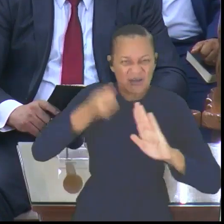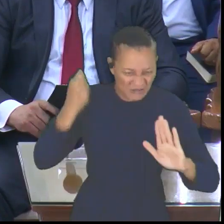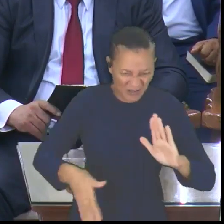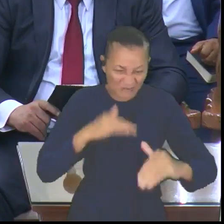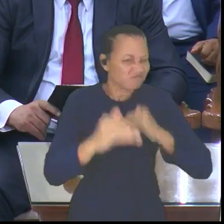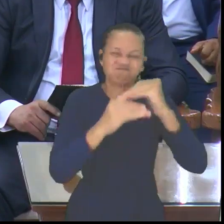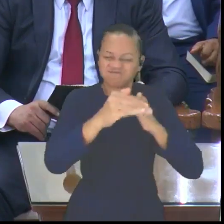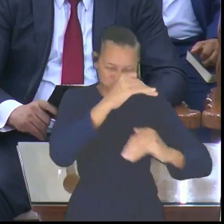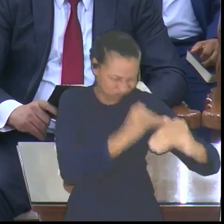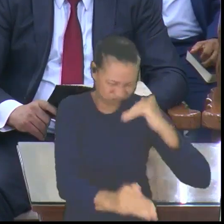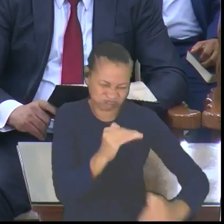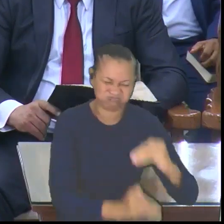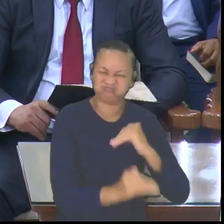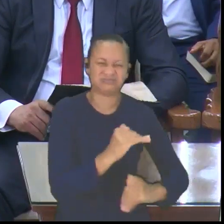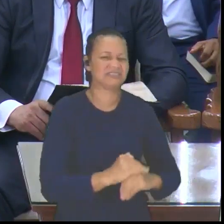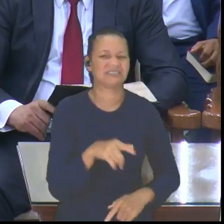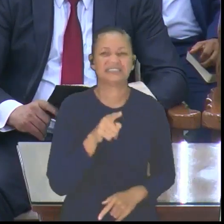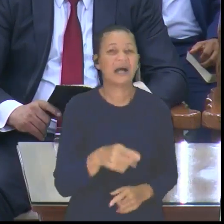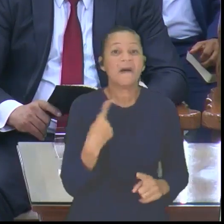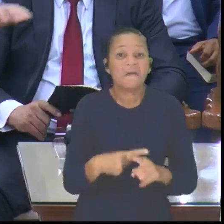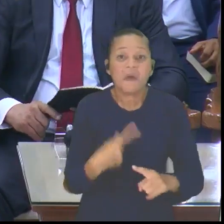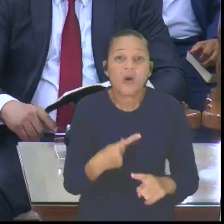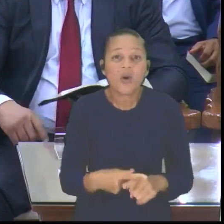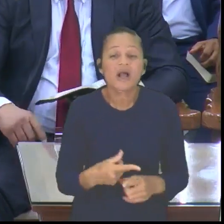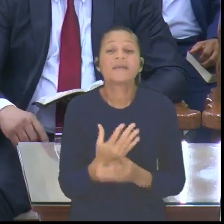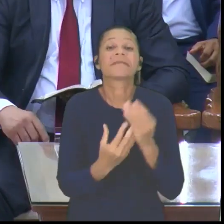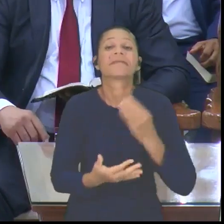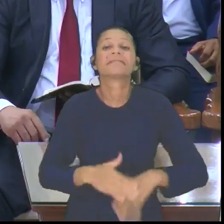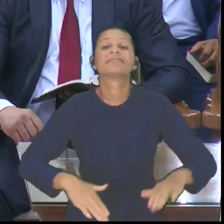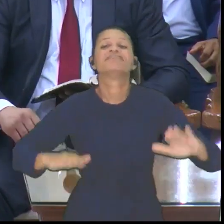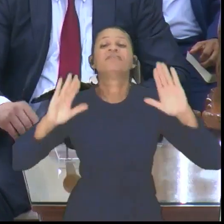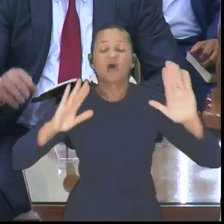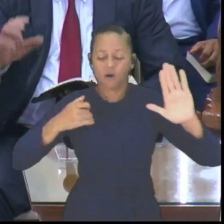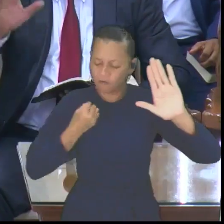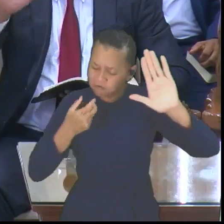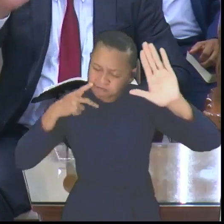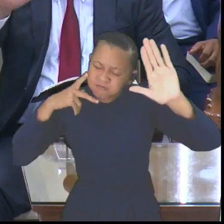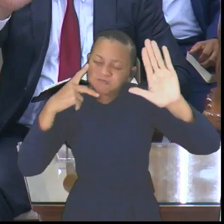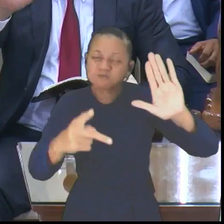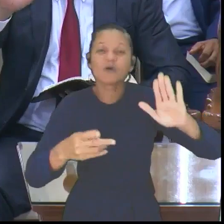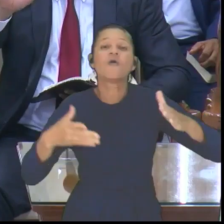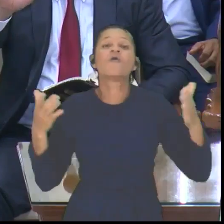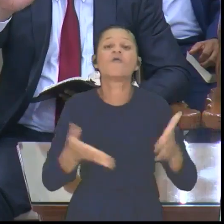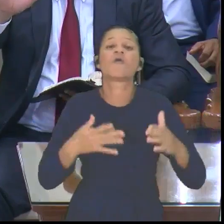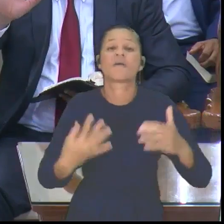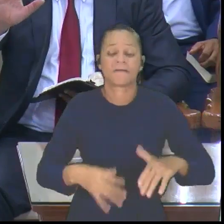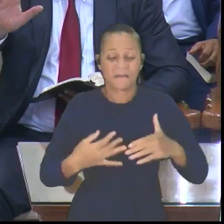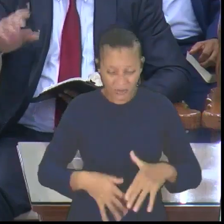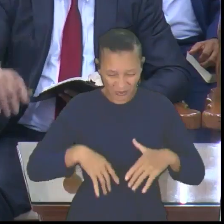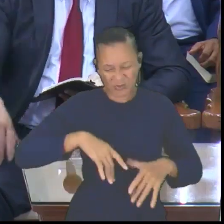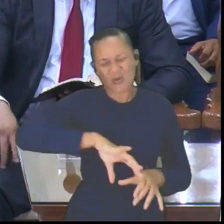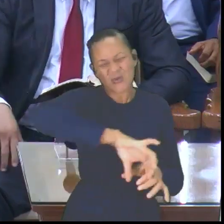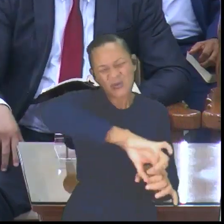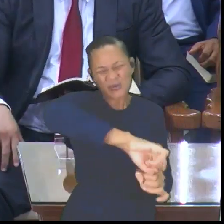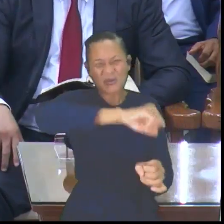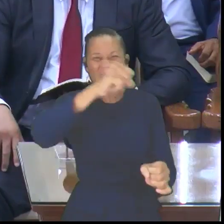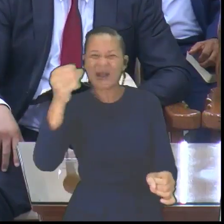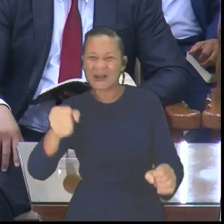prosperar. Eu não vou deixar avançar. Sabe por quê? Levanta a mão assim que eu vou profetizar. Porque Deus hoje está quebrando o arco.